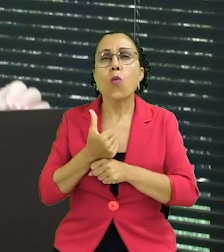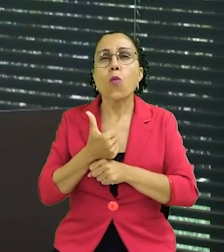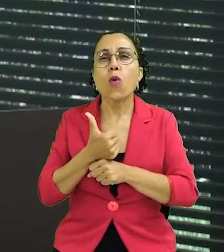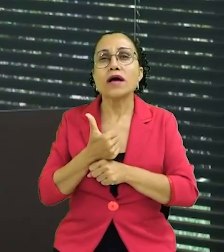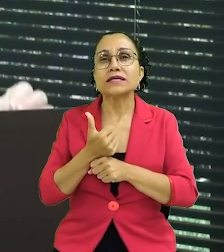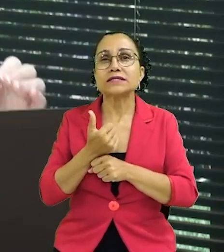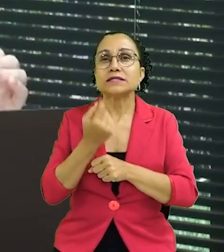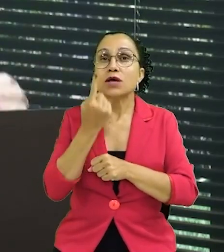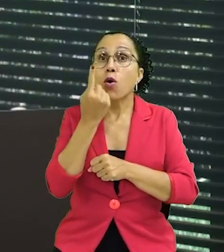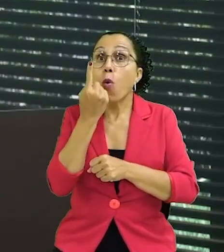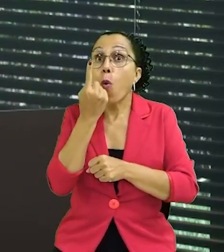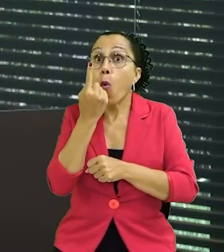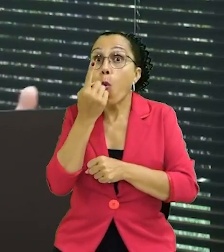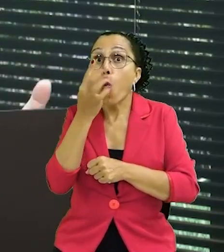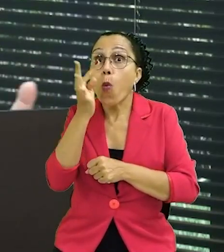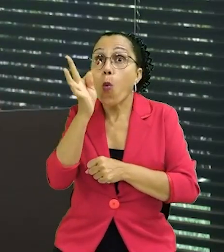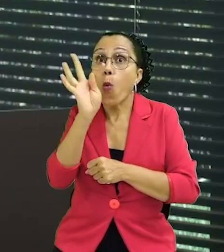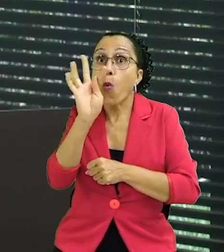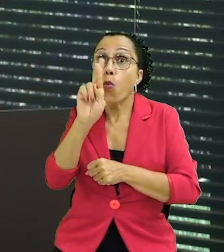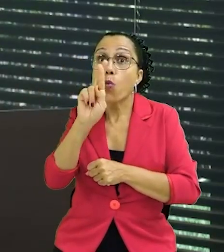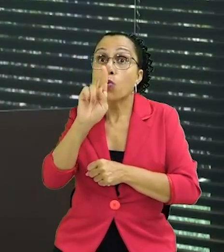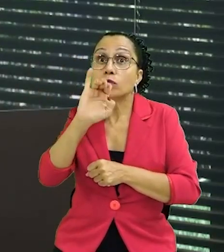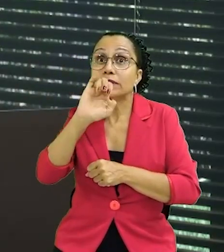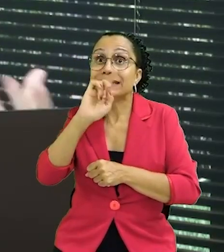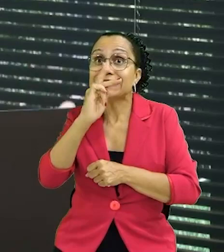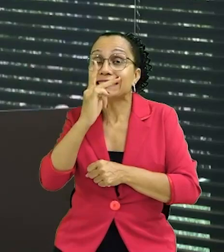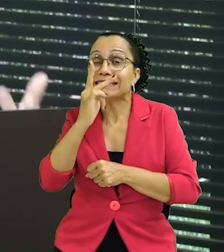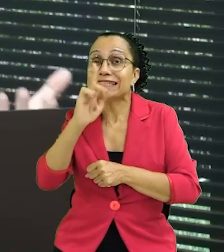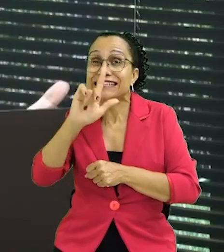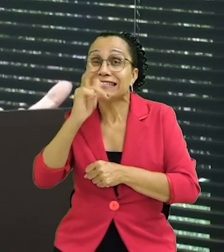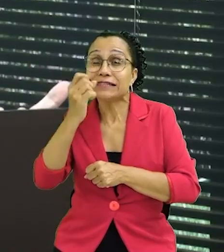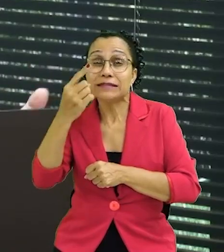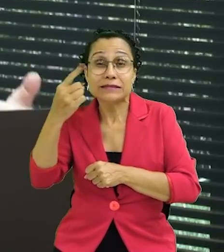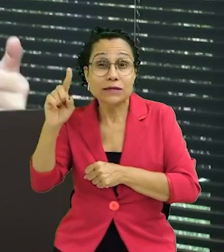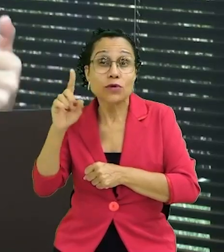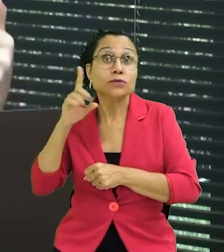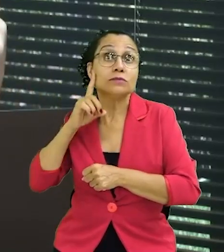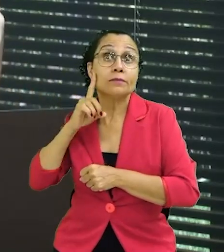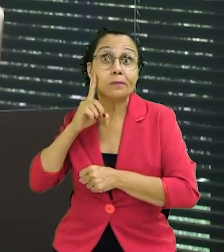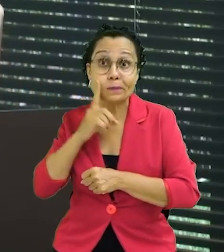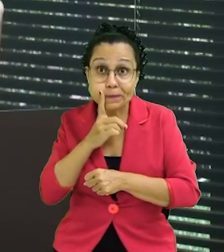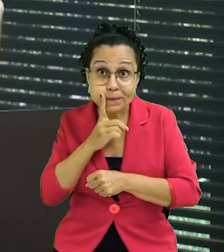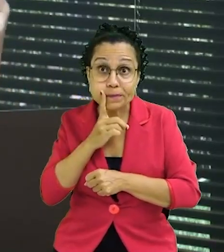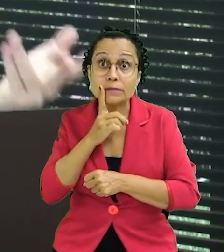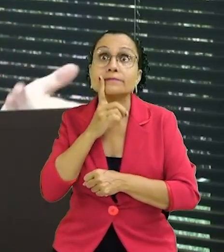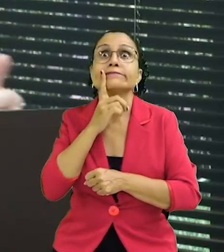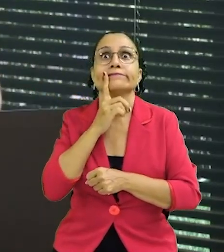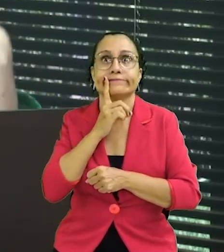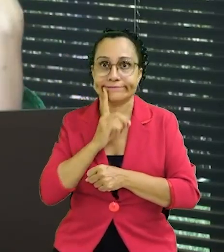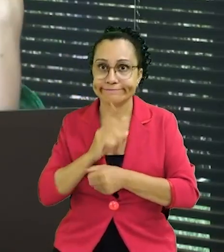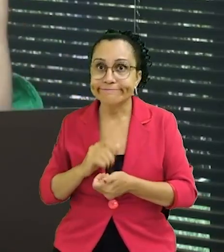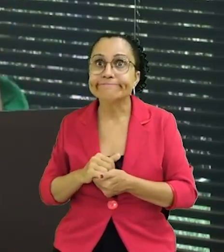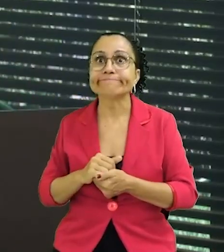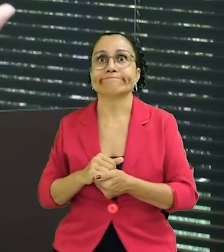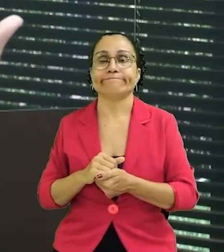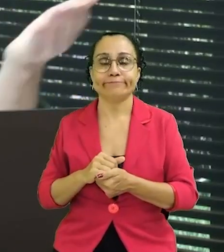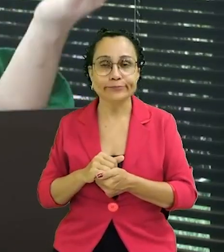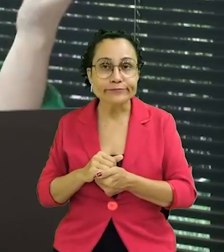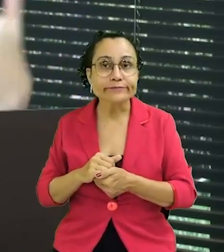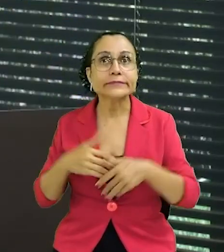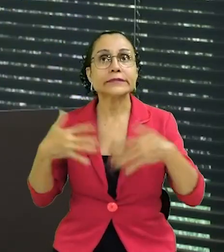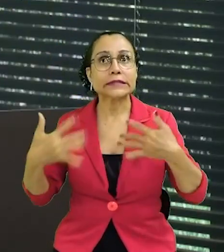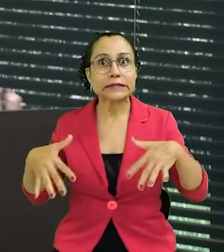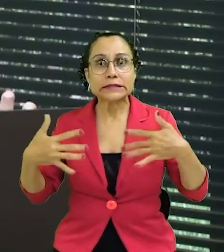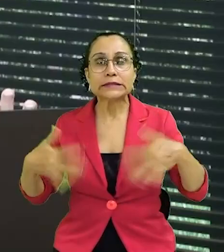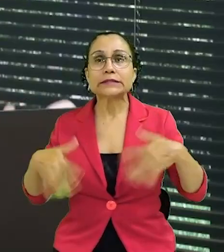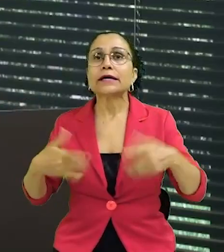$1 trilhão. Ou seja, impacta também no financeiro, seja uma economia global,